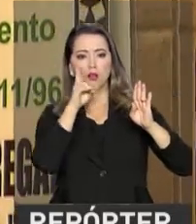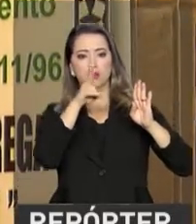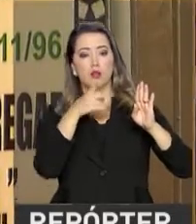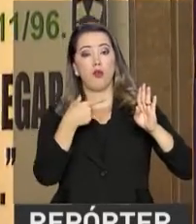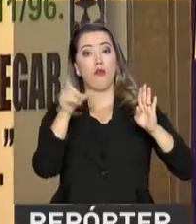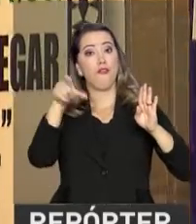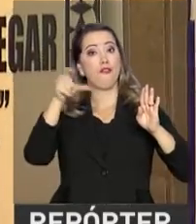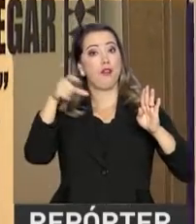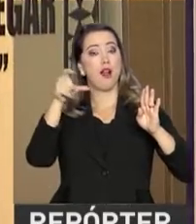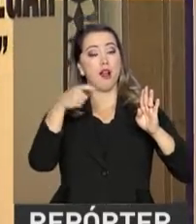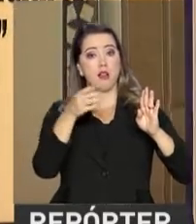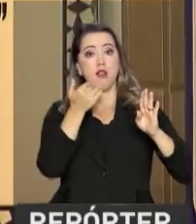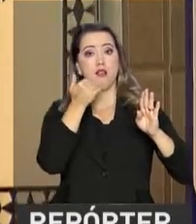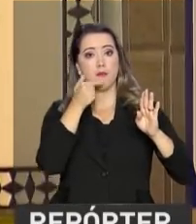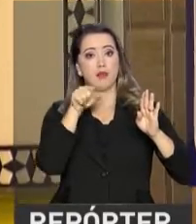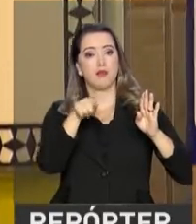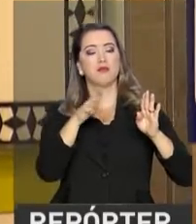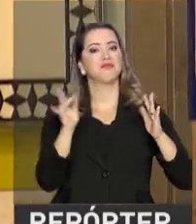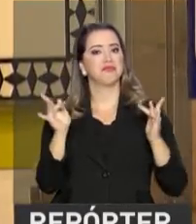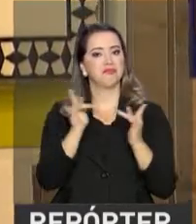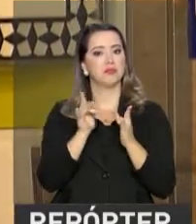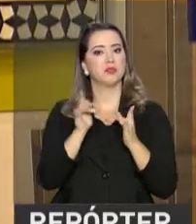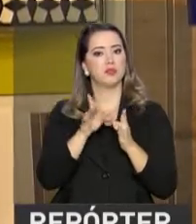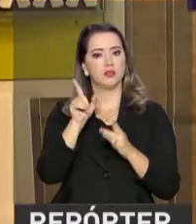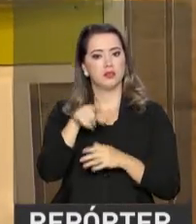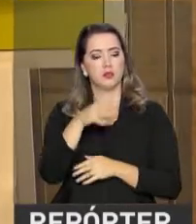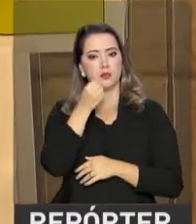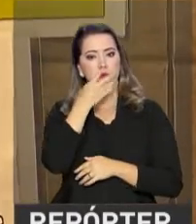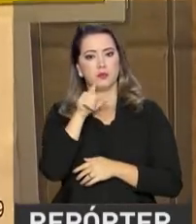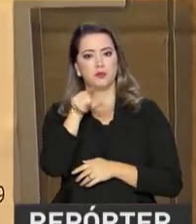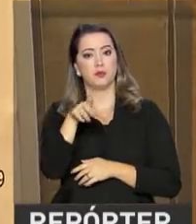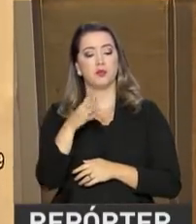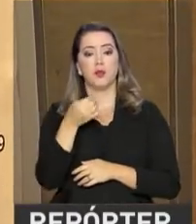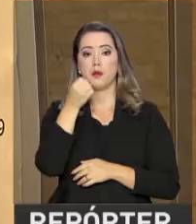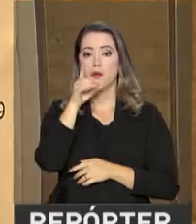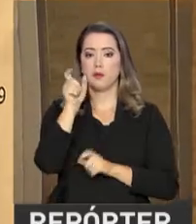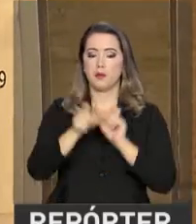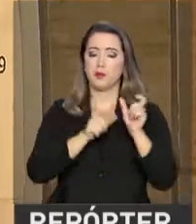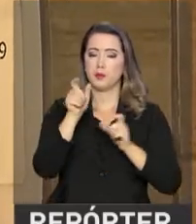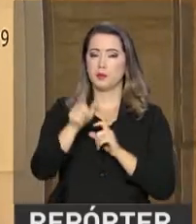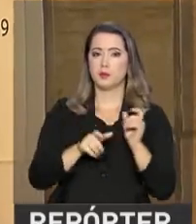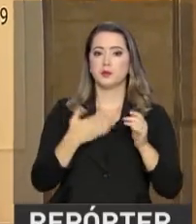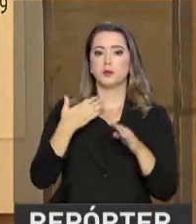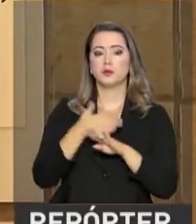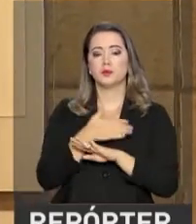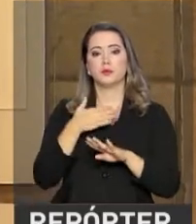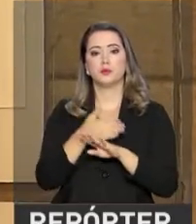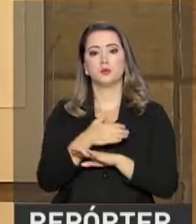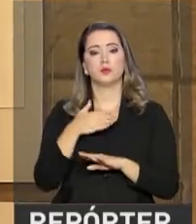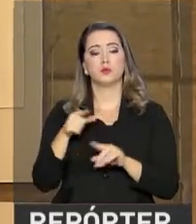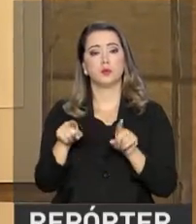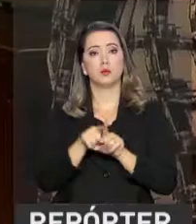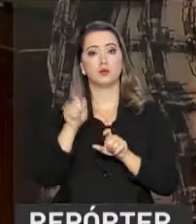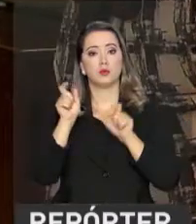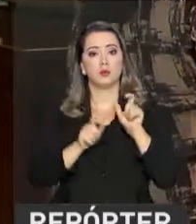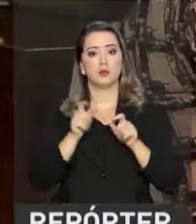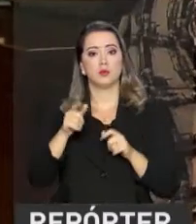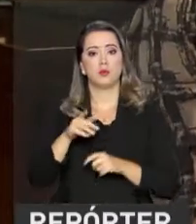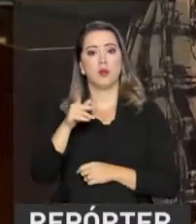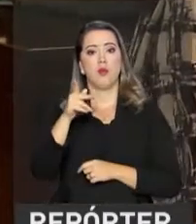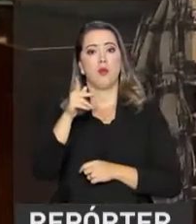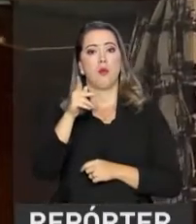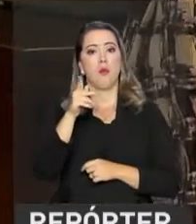vale refeição é aceito uma comodidade a mais o vale é um benefício que faz parte do programa de alimentação do trabalhador o